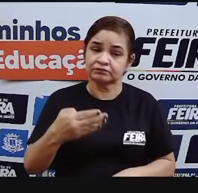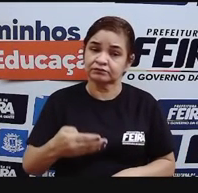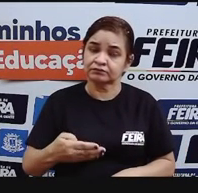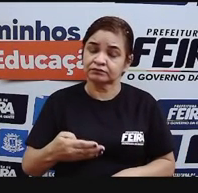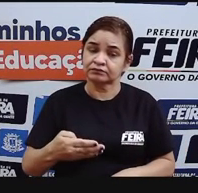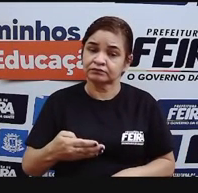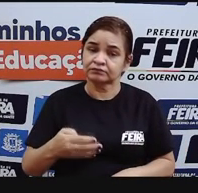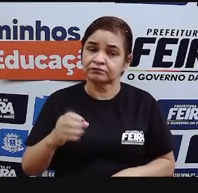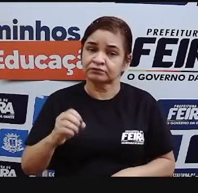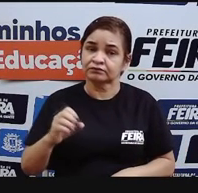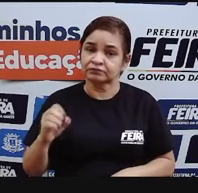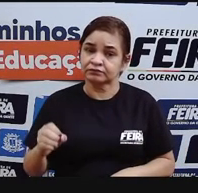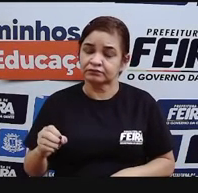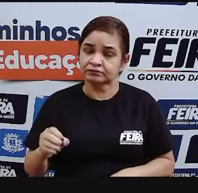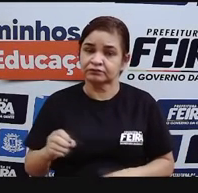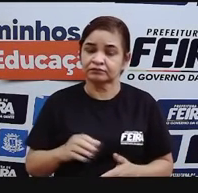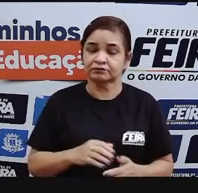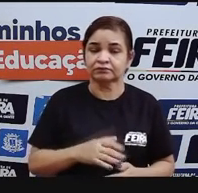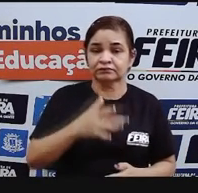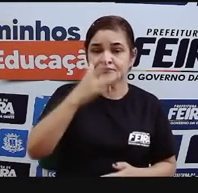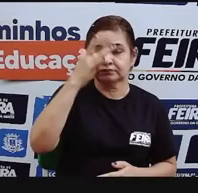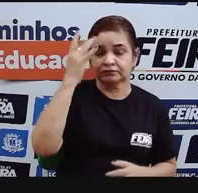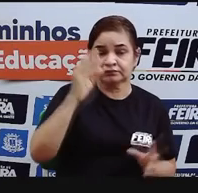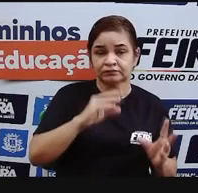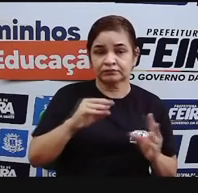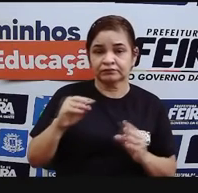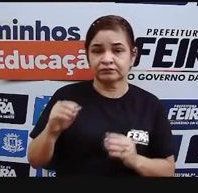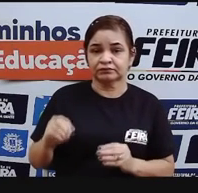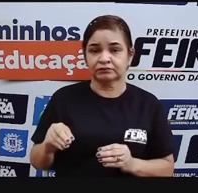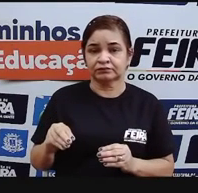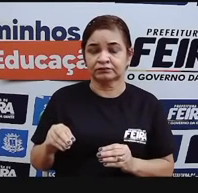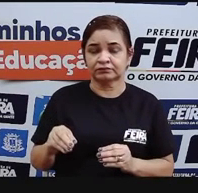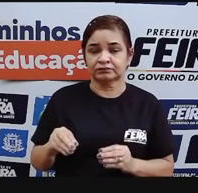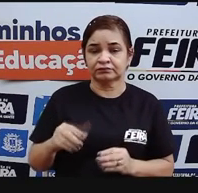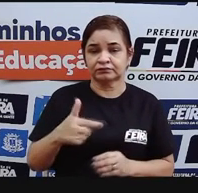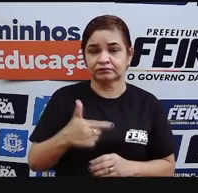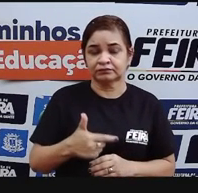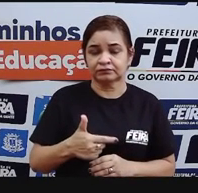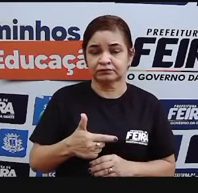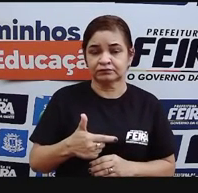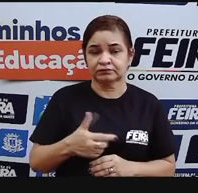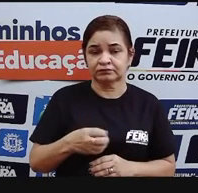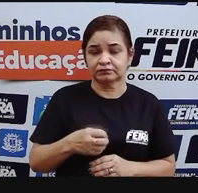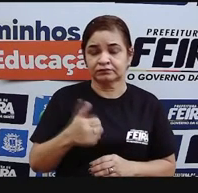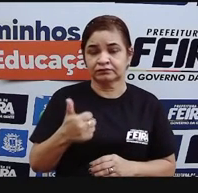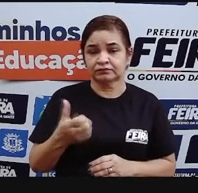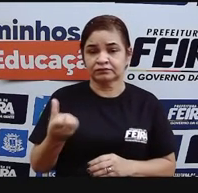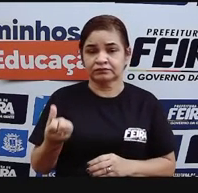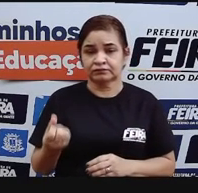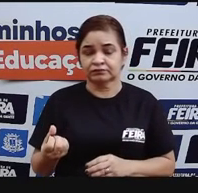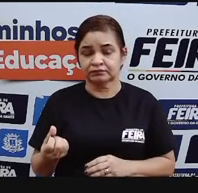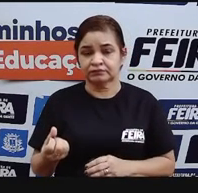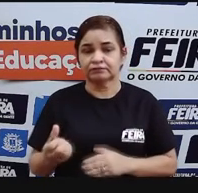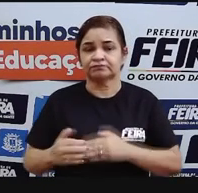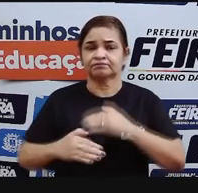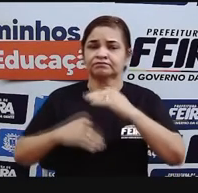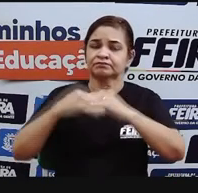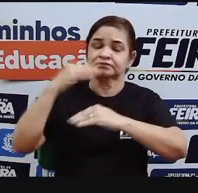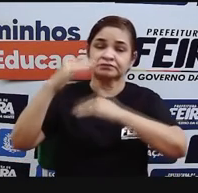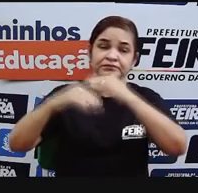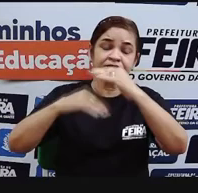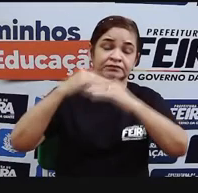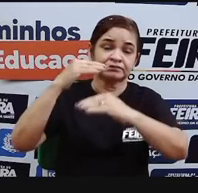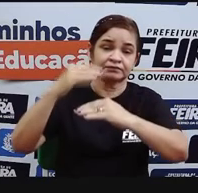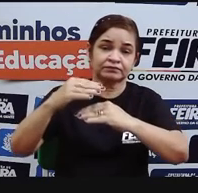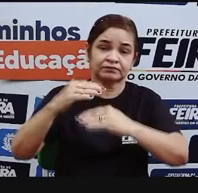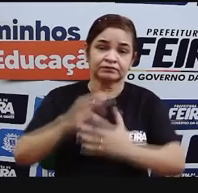4.400 denúncias. Vou arredondar aqui o número. Em 2016, as denúncias saltaram para